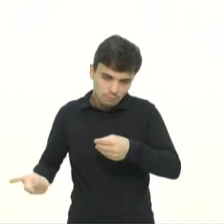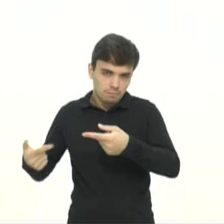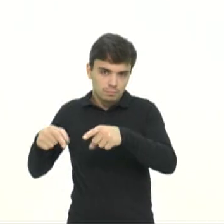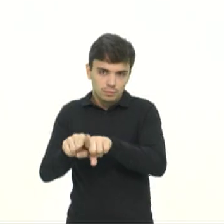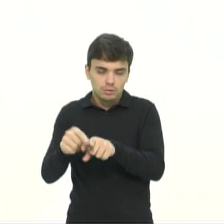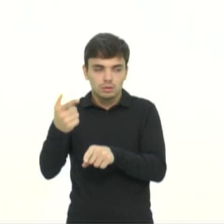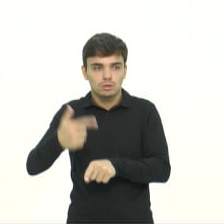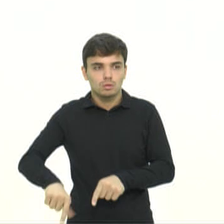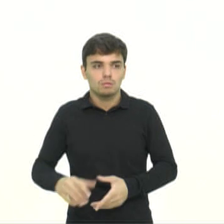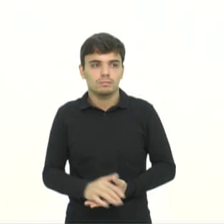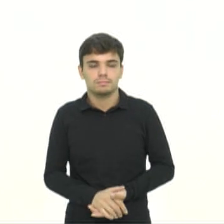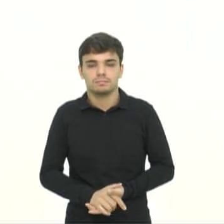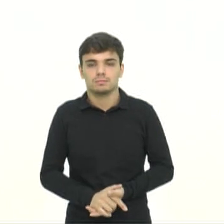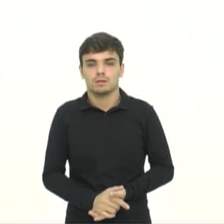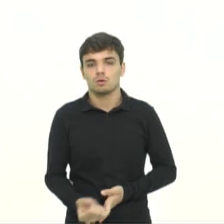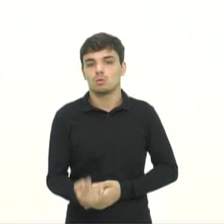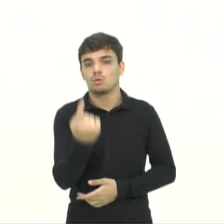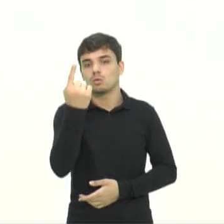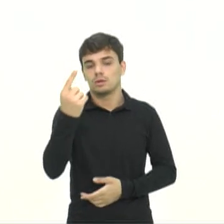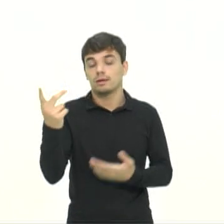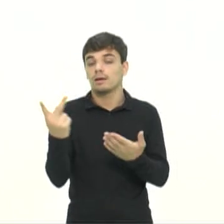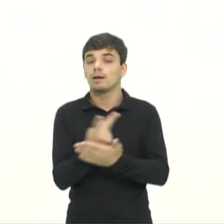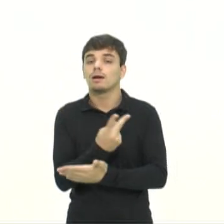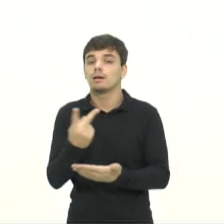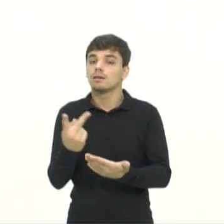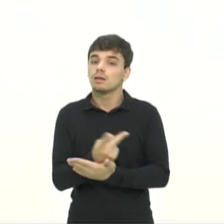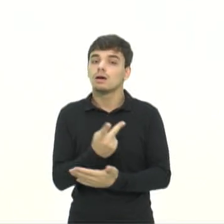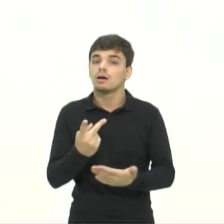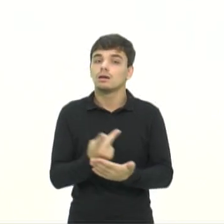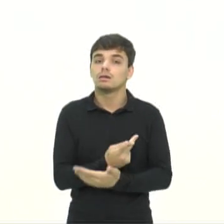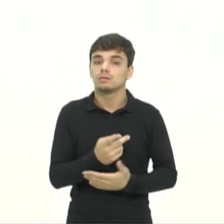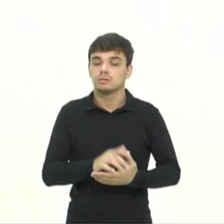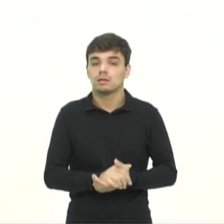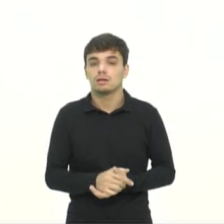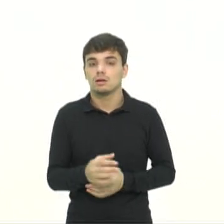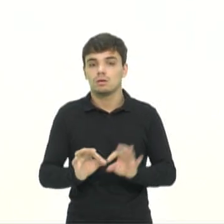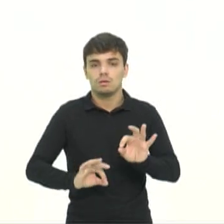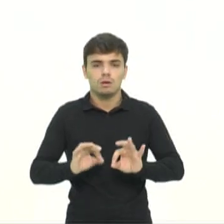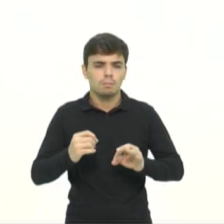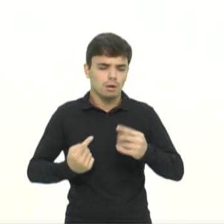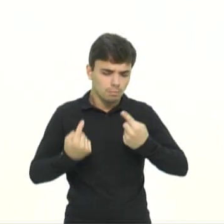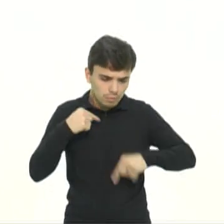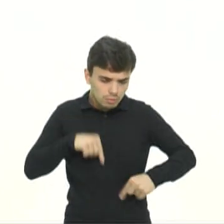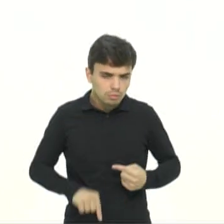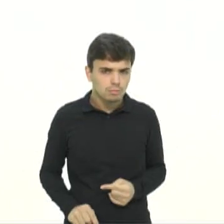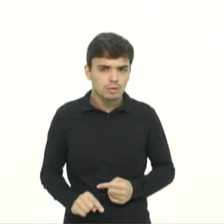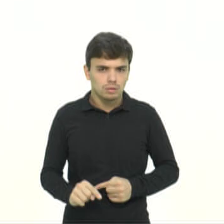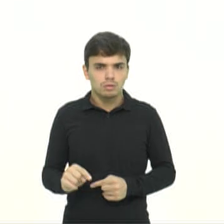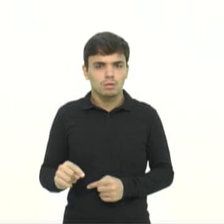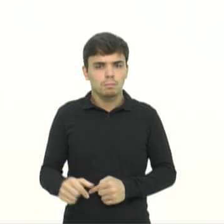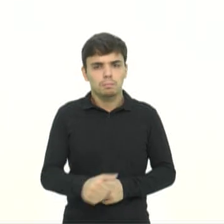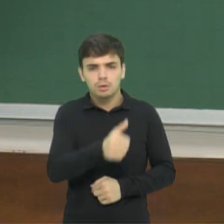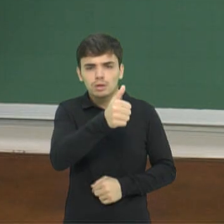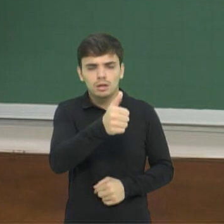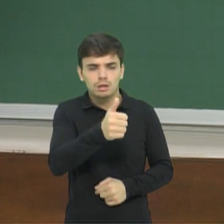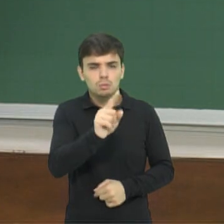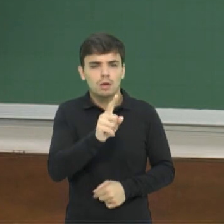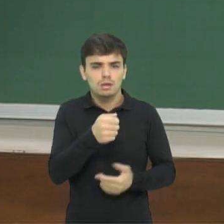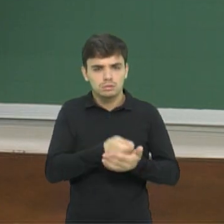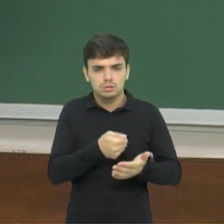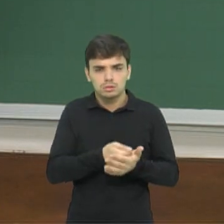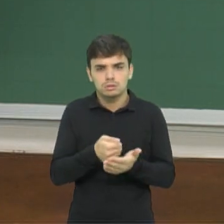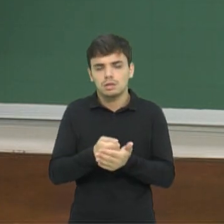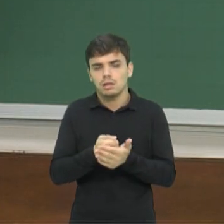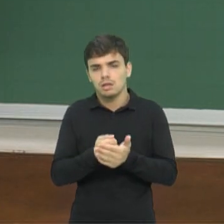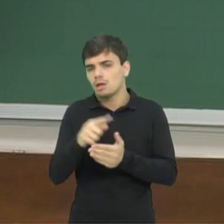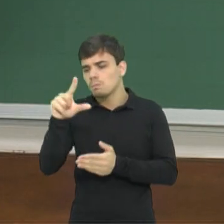única incorreta, na verdade, os organismos pioneiros, eles não são mais exigentes ambientalmente, muito pelo contrário, eles